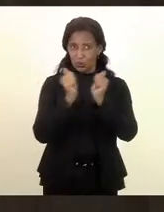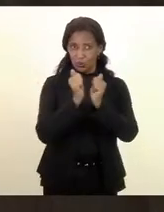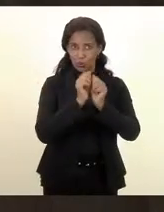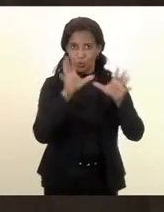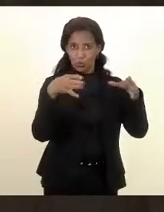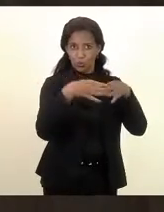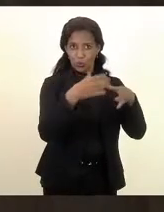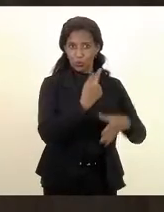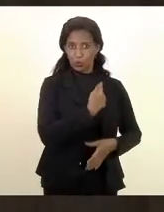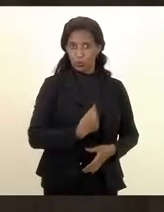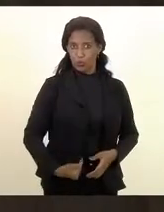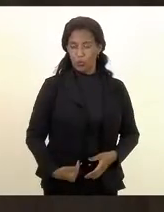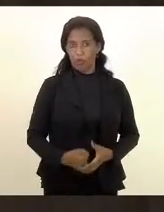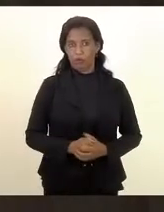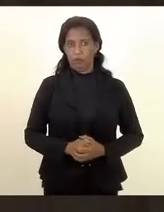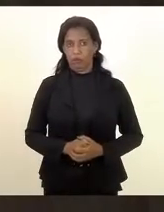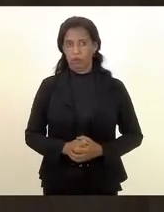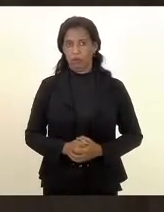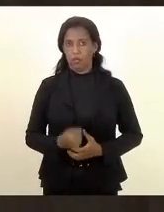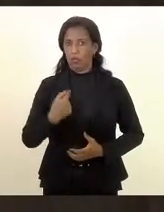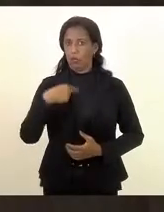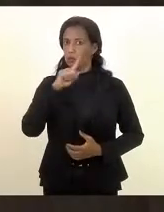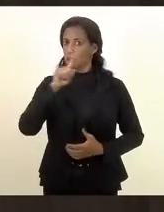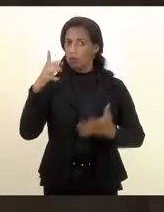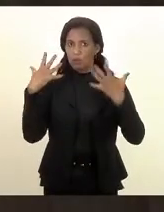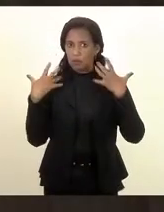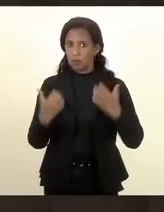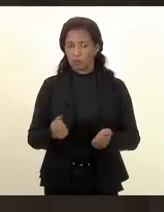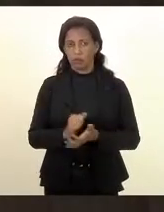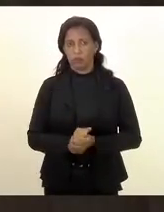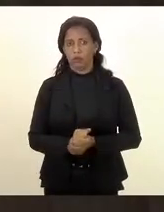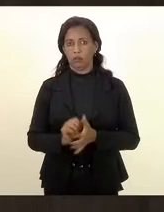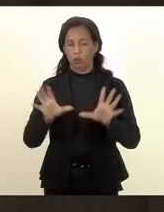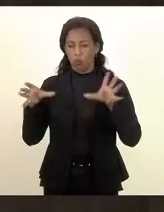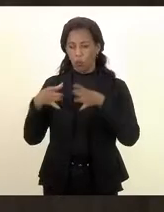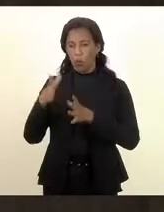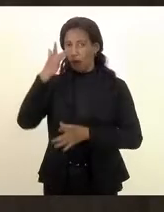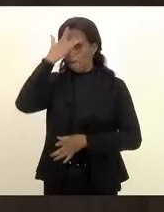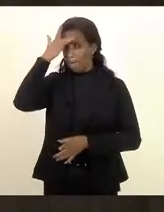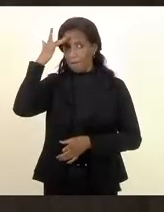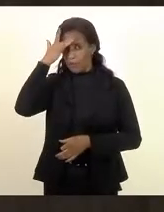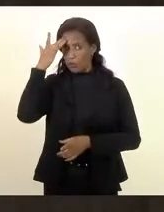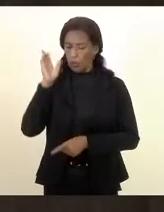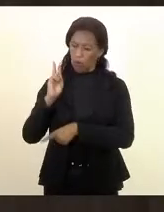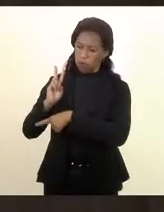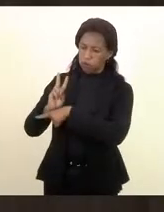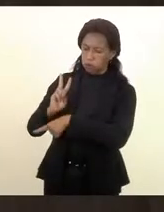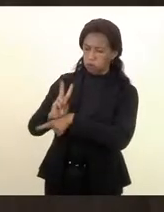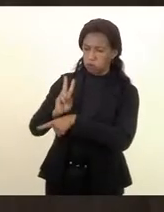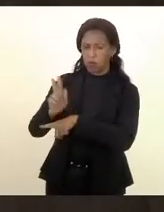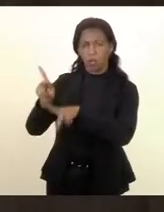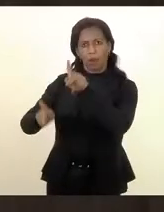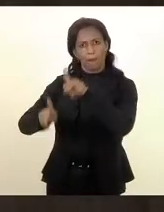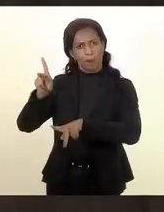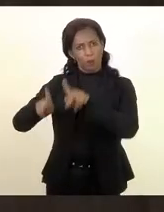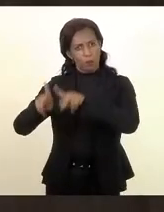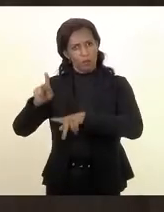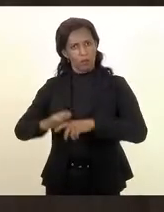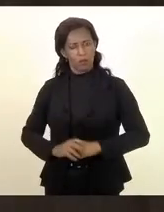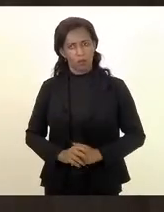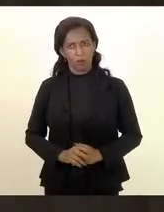é inaceitável termos pessoas que estão ali para defender a população de bem